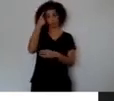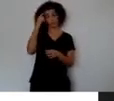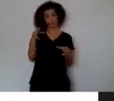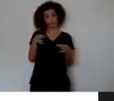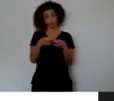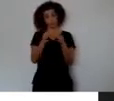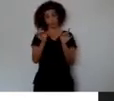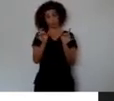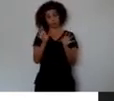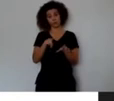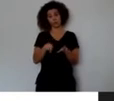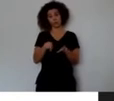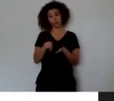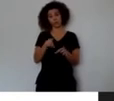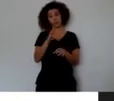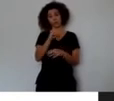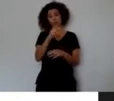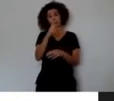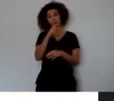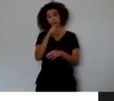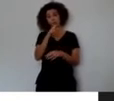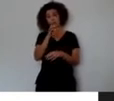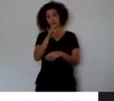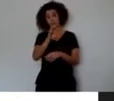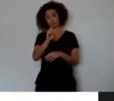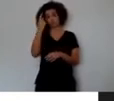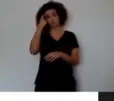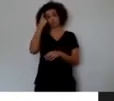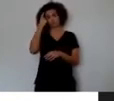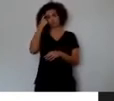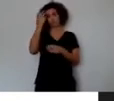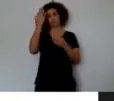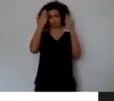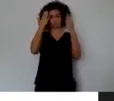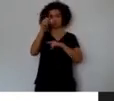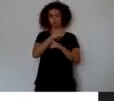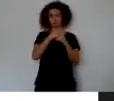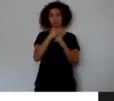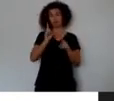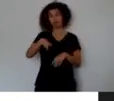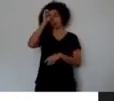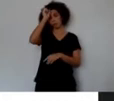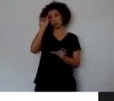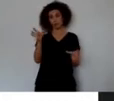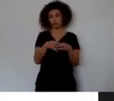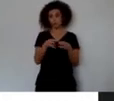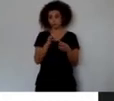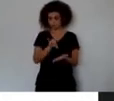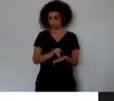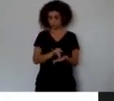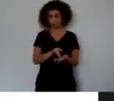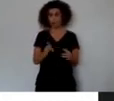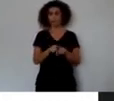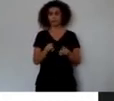grupo operativo, e que ele visa a psicoeducação. Então, o intuito é promover a aprendizagem em grupo mesmo. Também